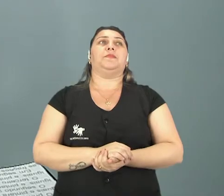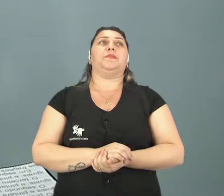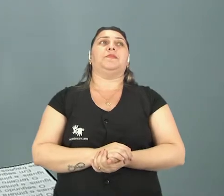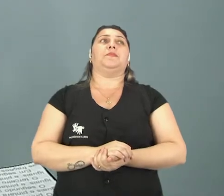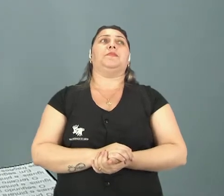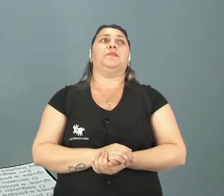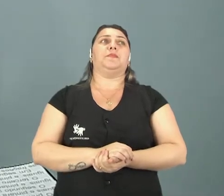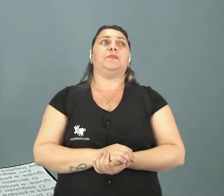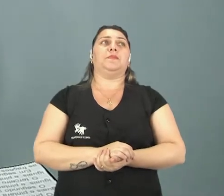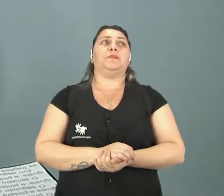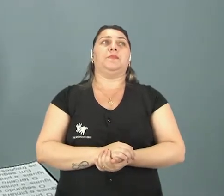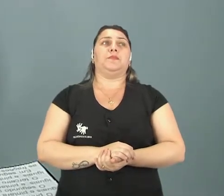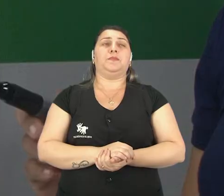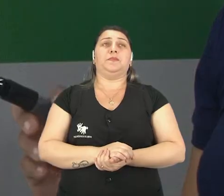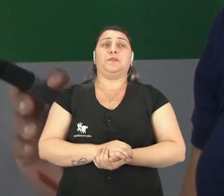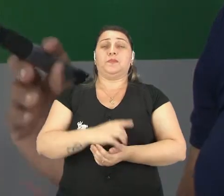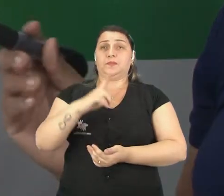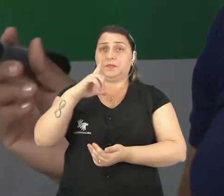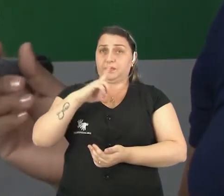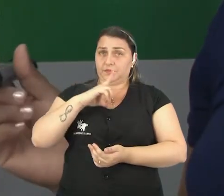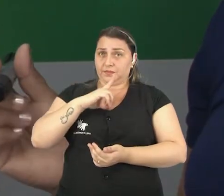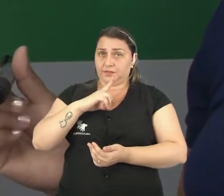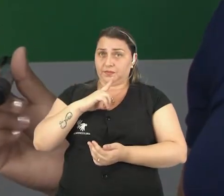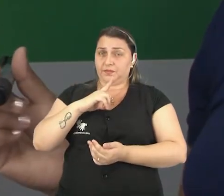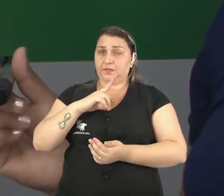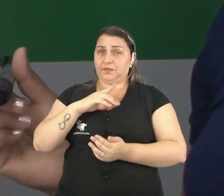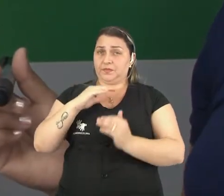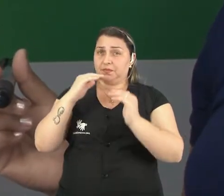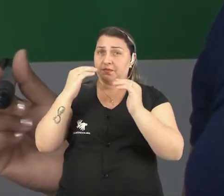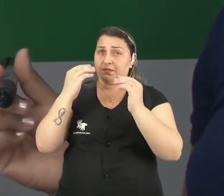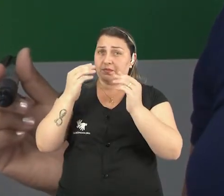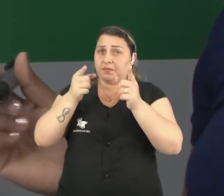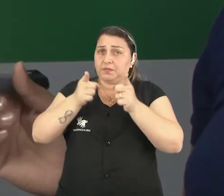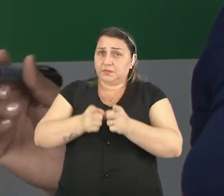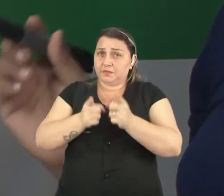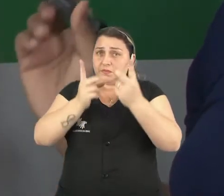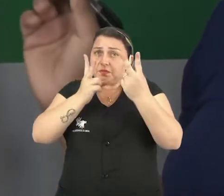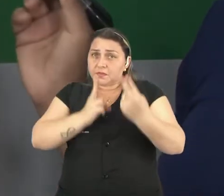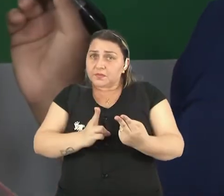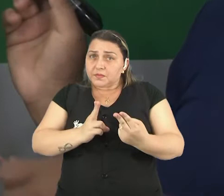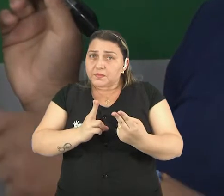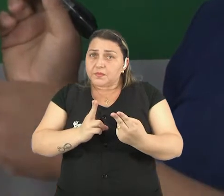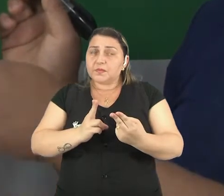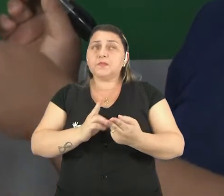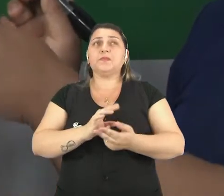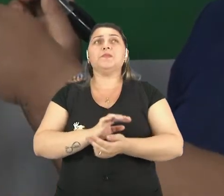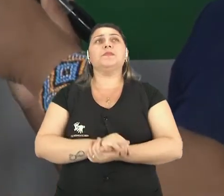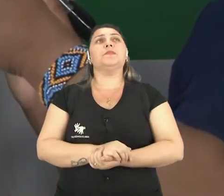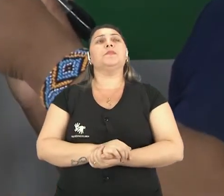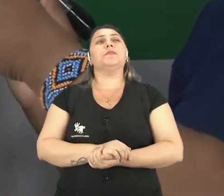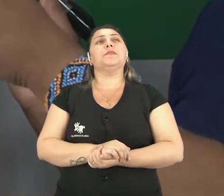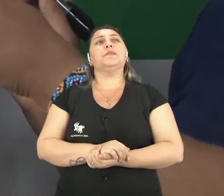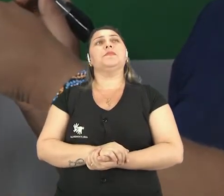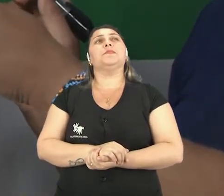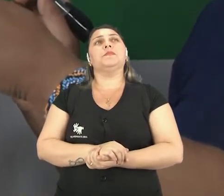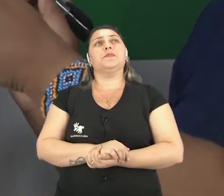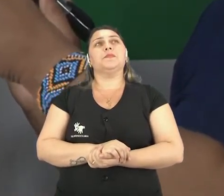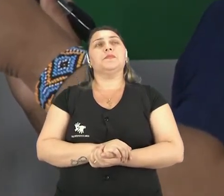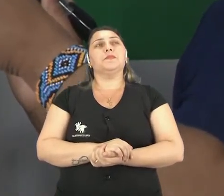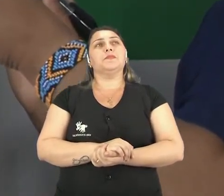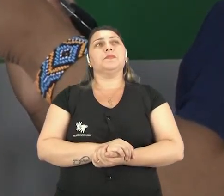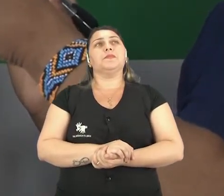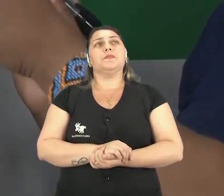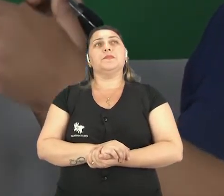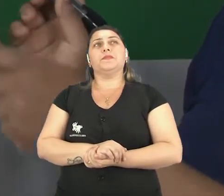agora, está tendo equivalência? Vocês estão observando se está tendo? Certinho? E